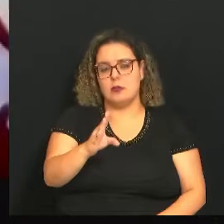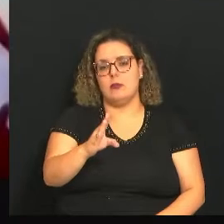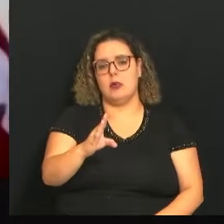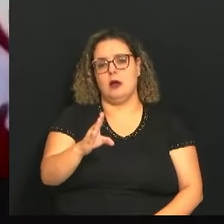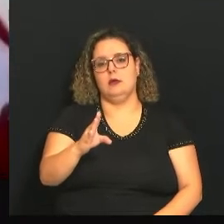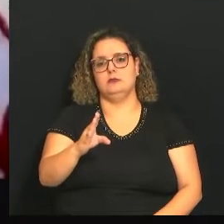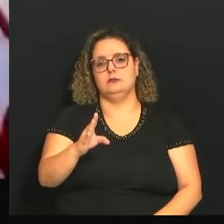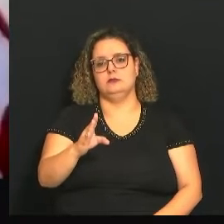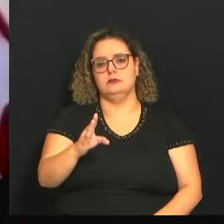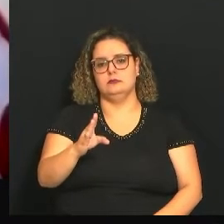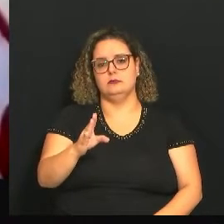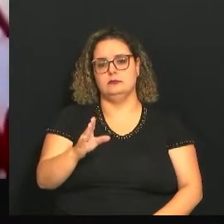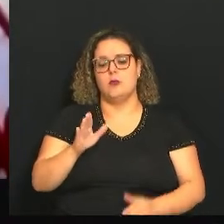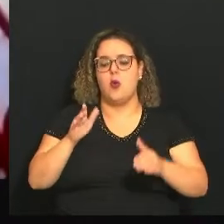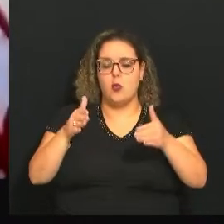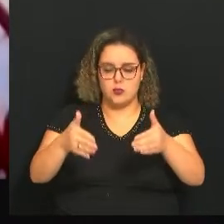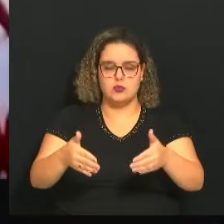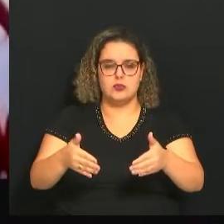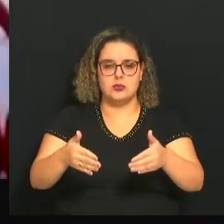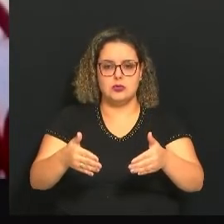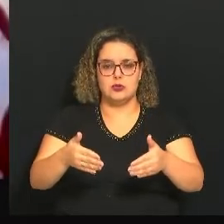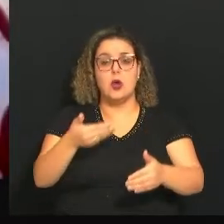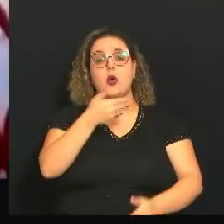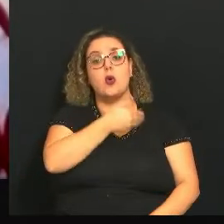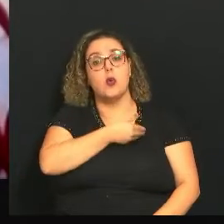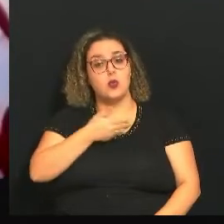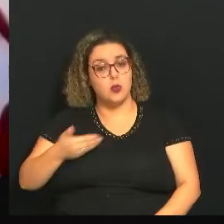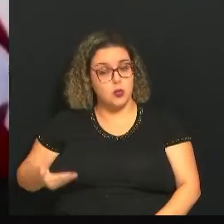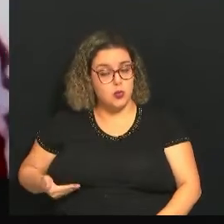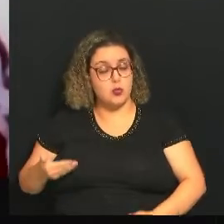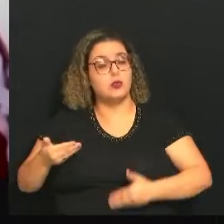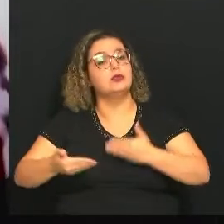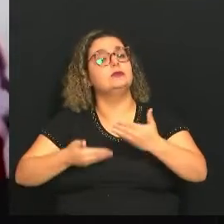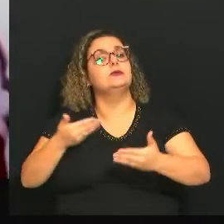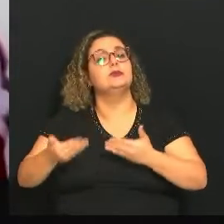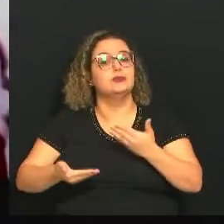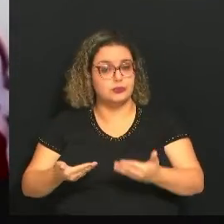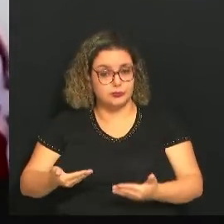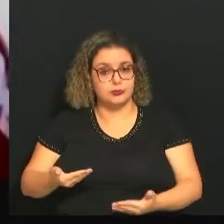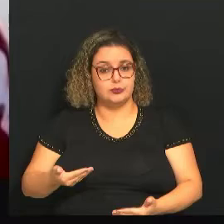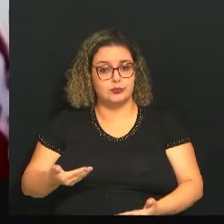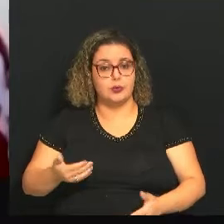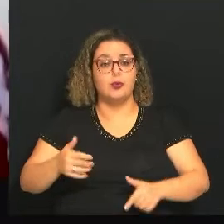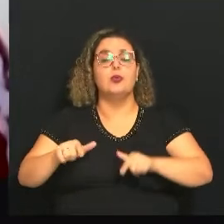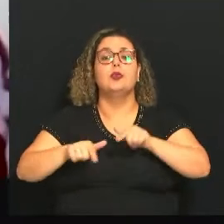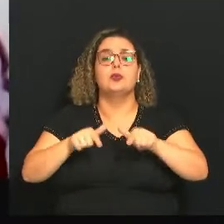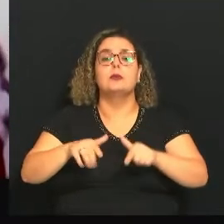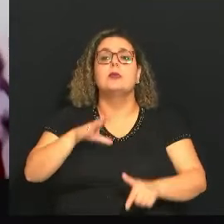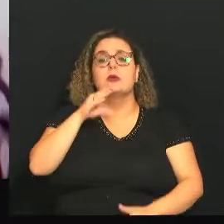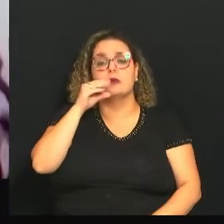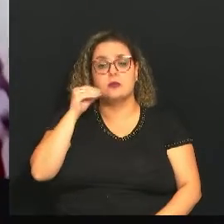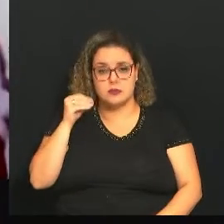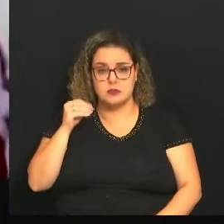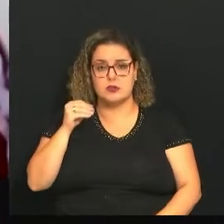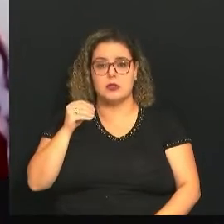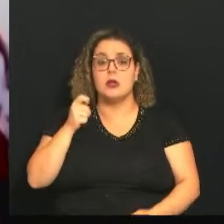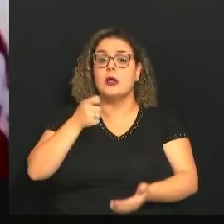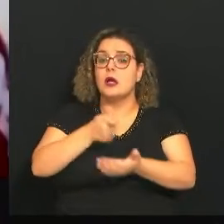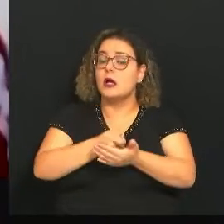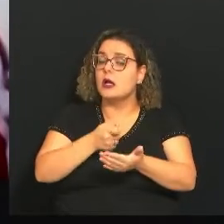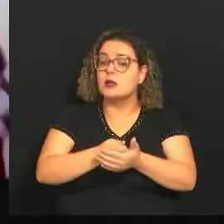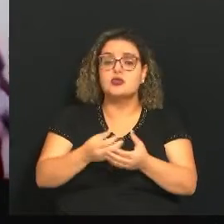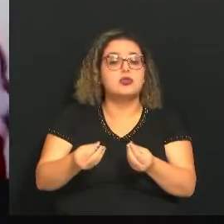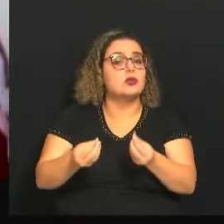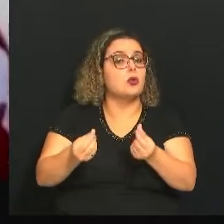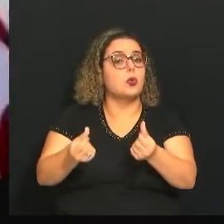ela continuar sendo essa potência, ela precisa valorizar quem está ali por trás, garantindo a qualidade dessas